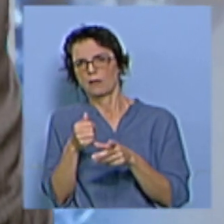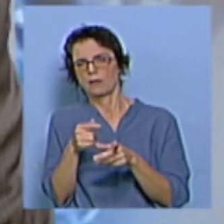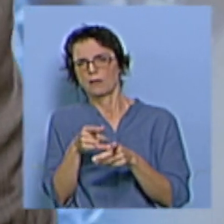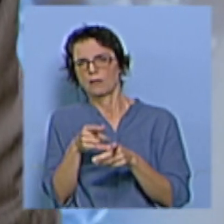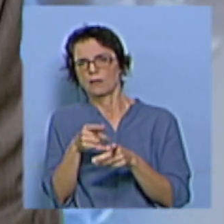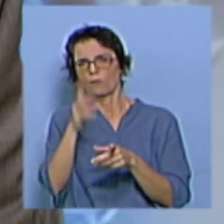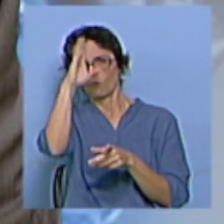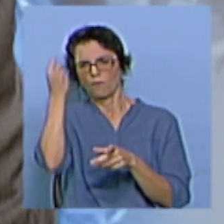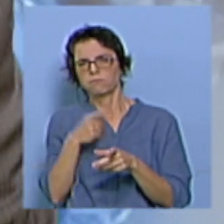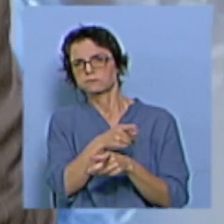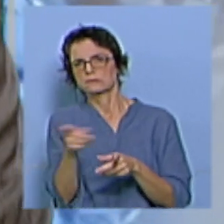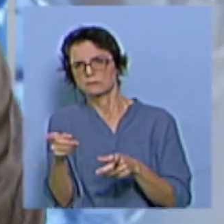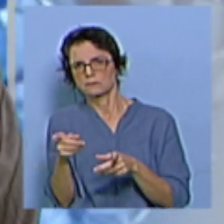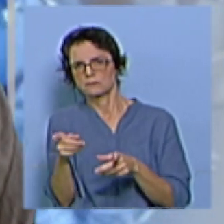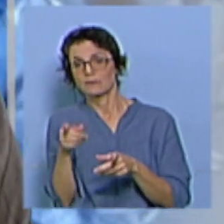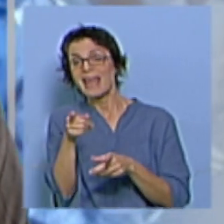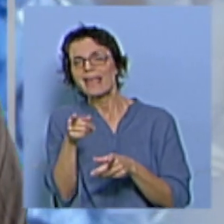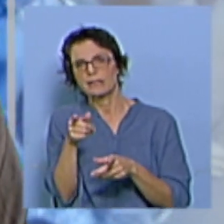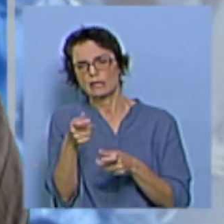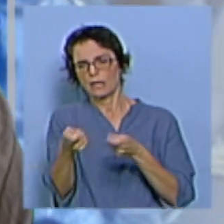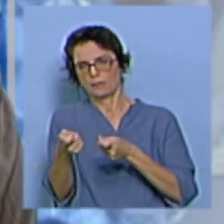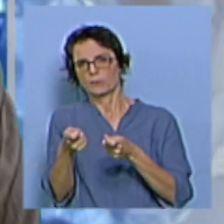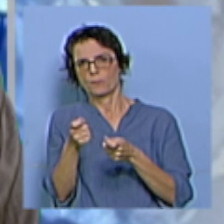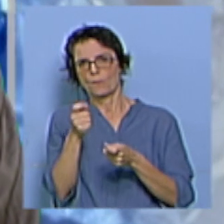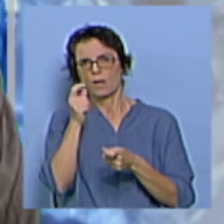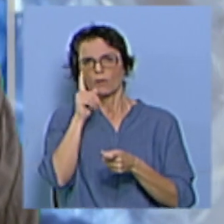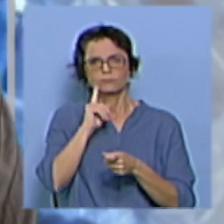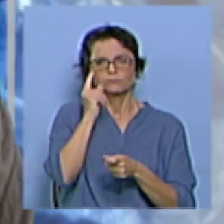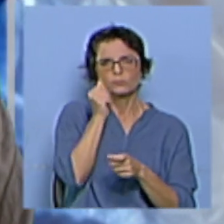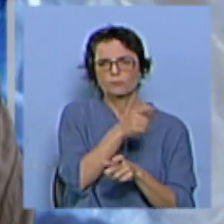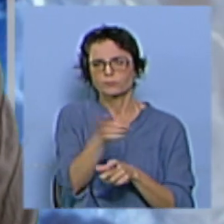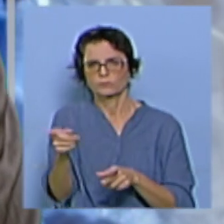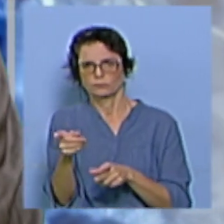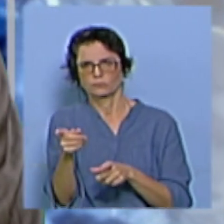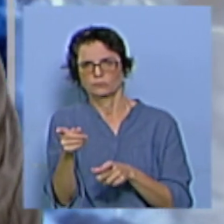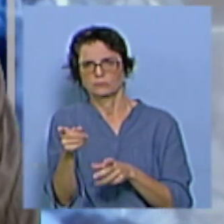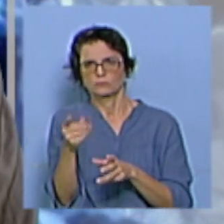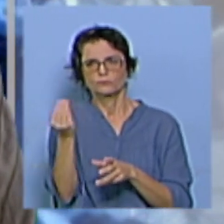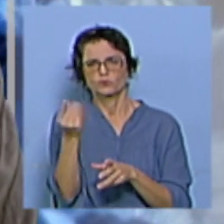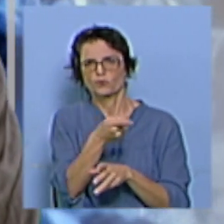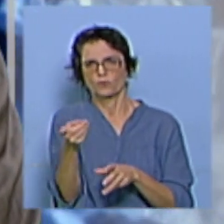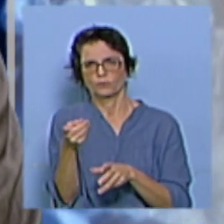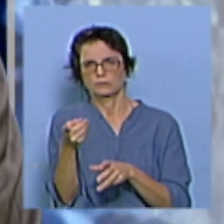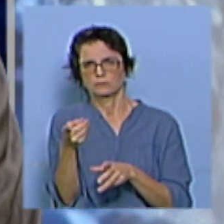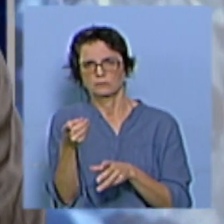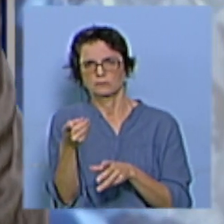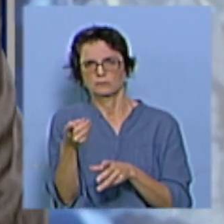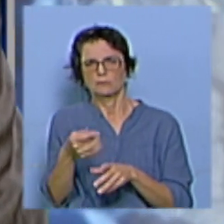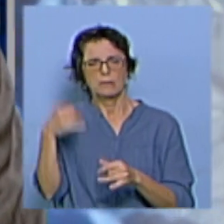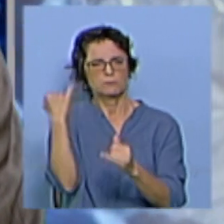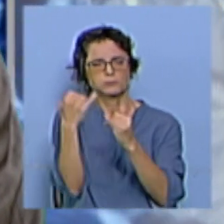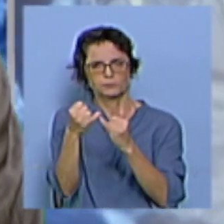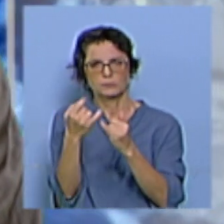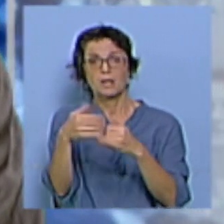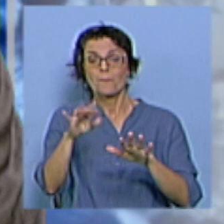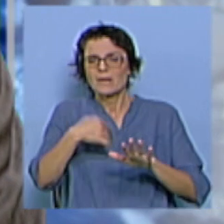rapazes e raparigas para a violência. Eu não concebo que um campus universitário, estudantes universitários, enveredem